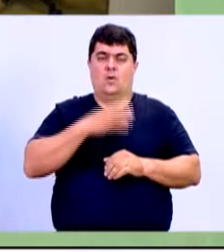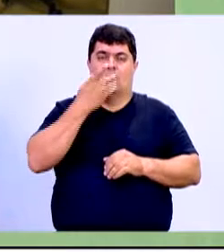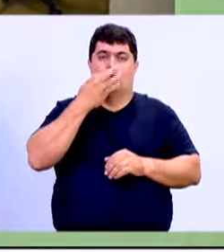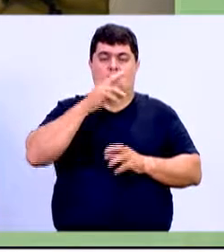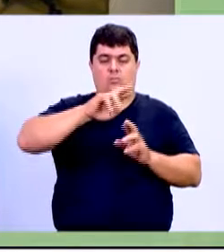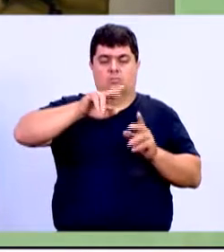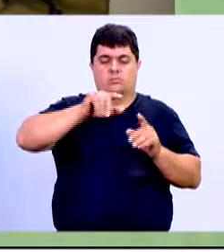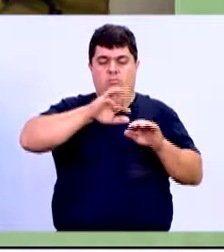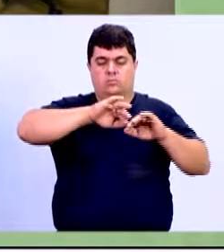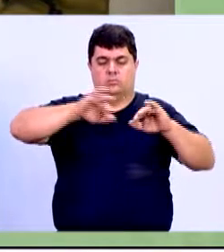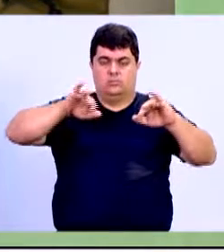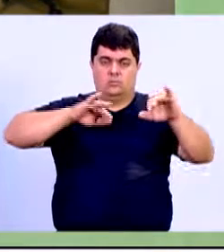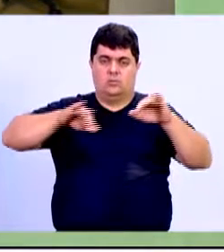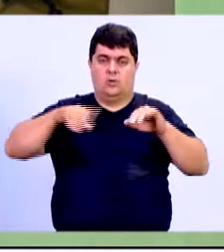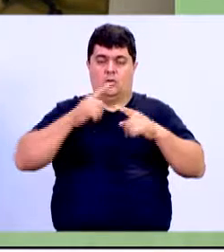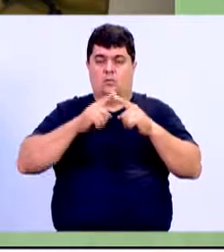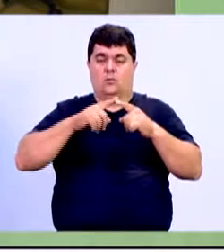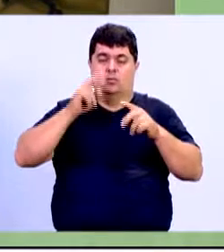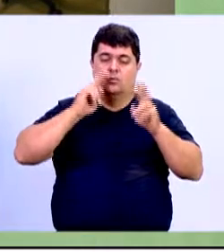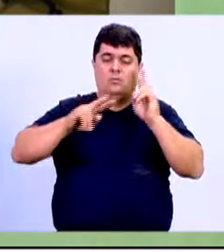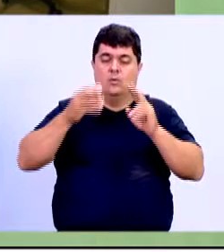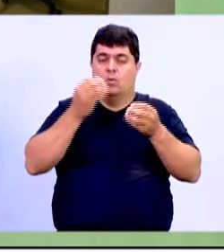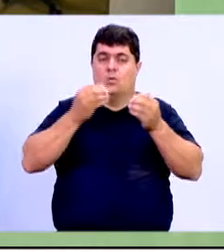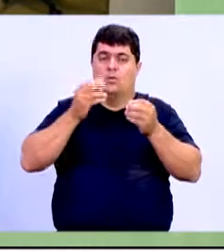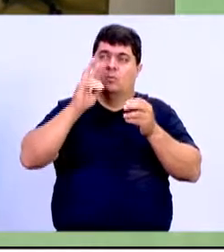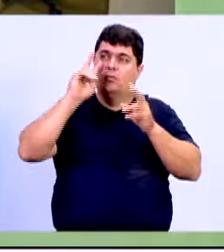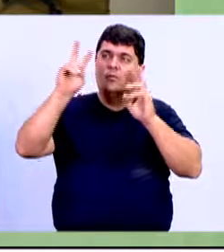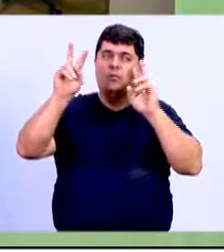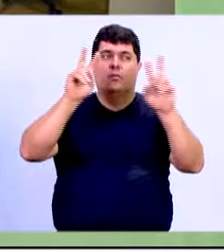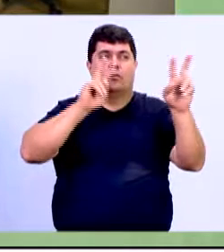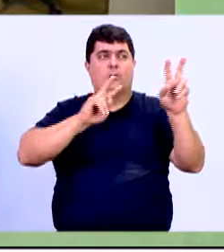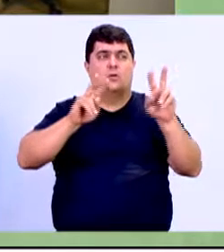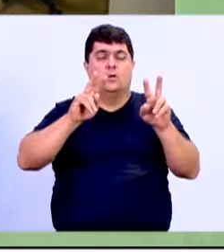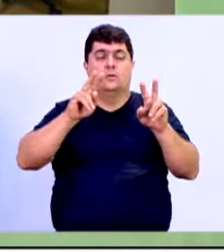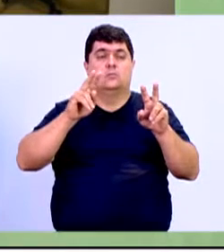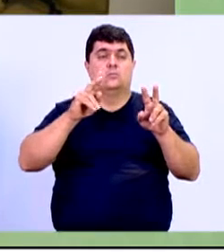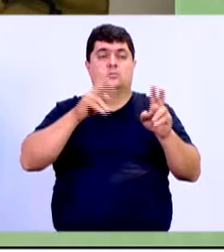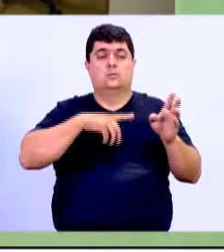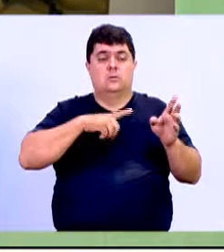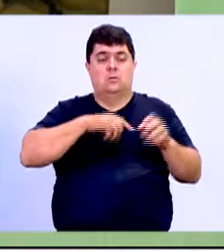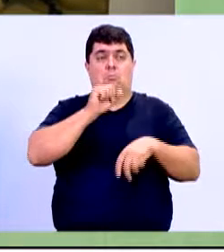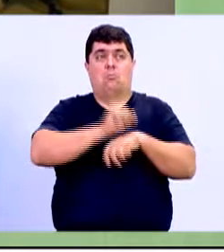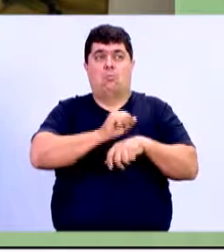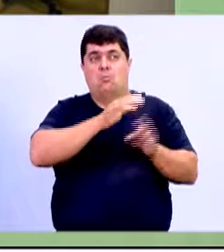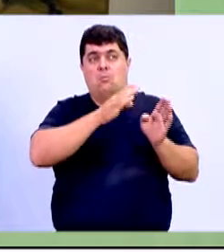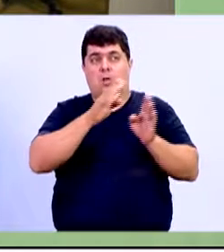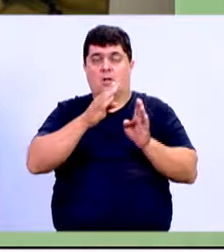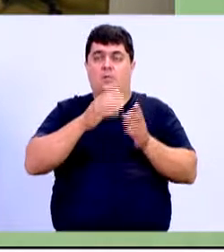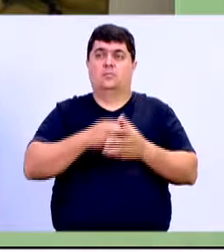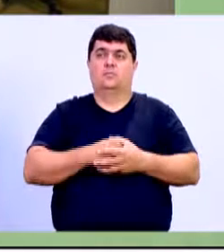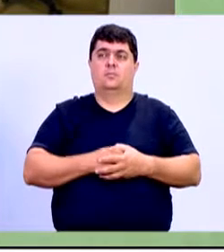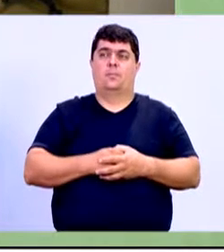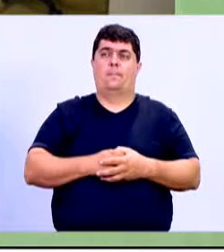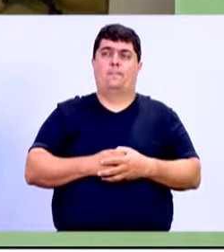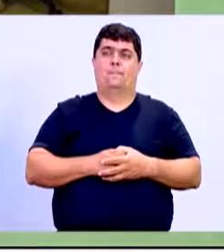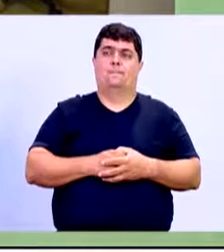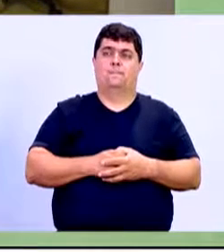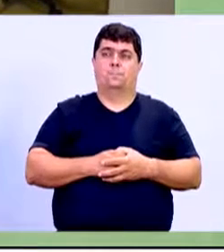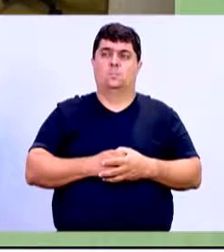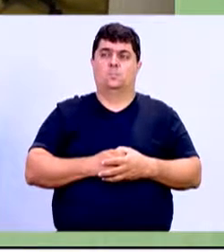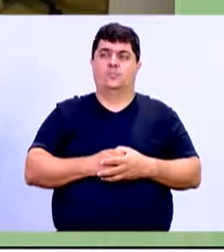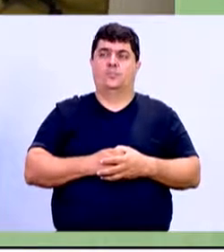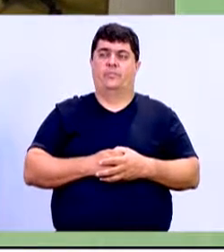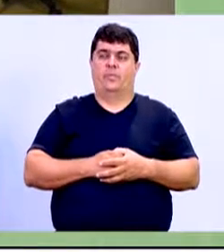para se ter uma visão mais ou menos de como que estão os trabalhos de forma em cores. E todas essas